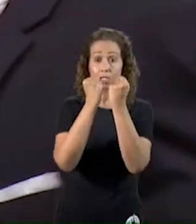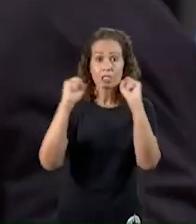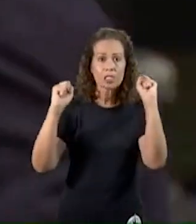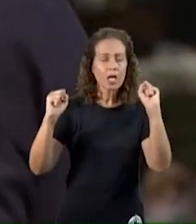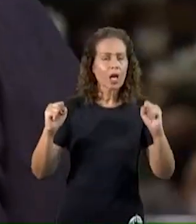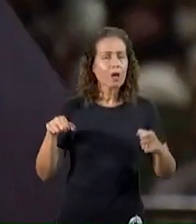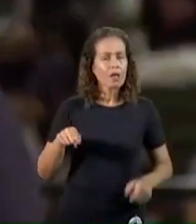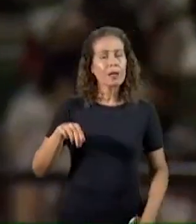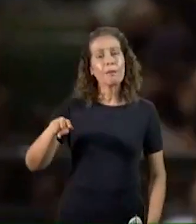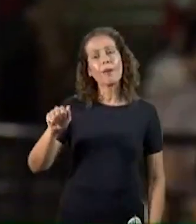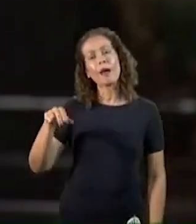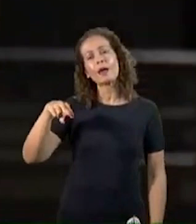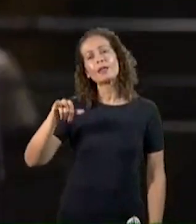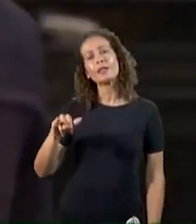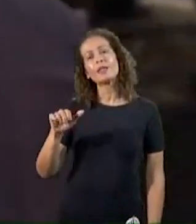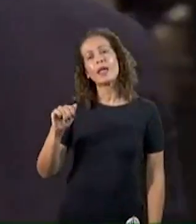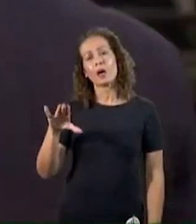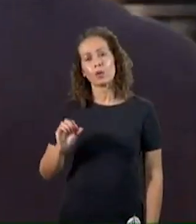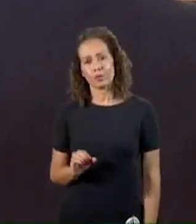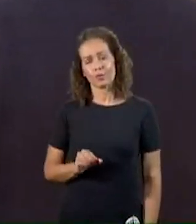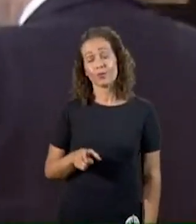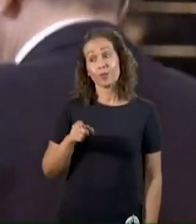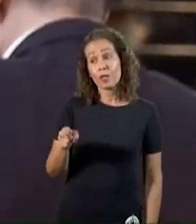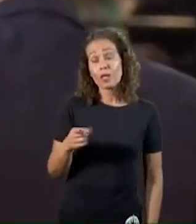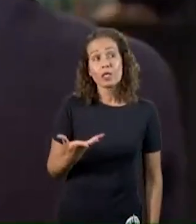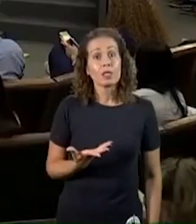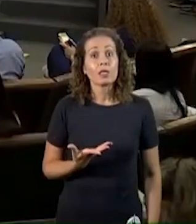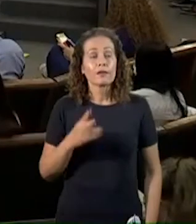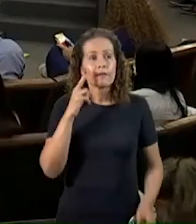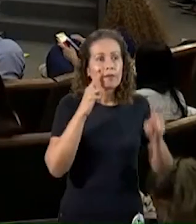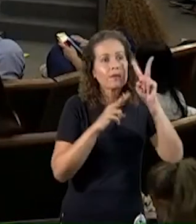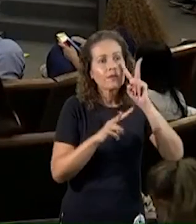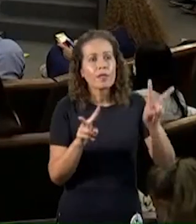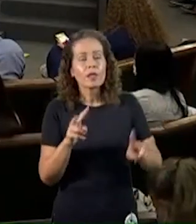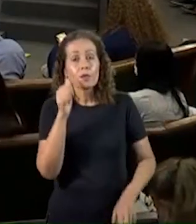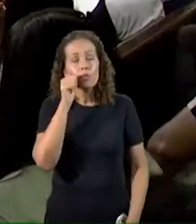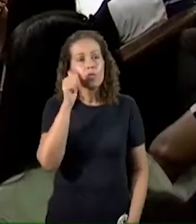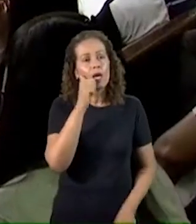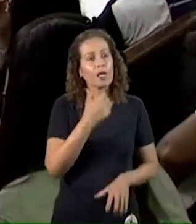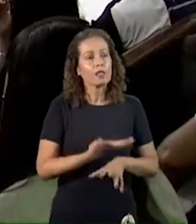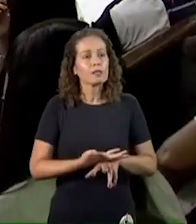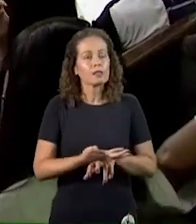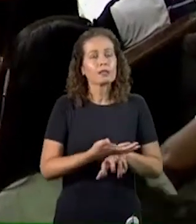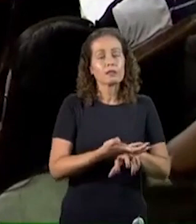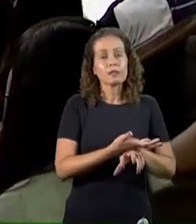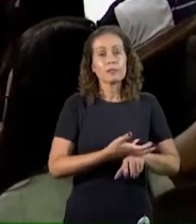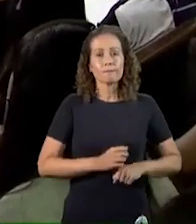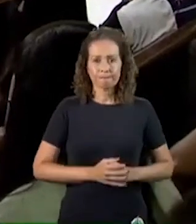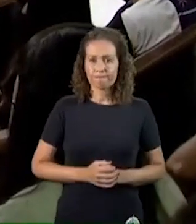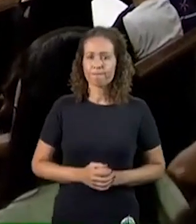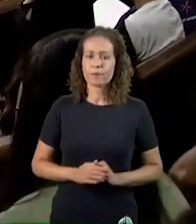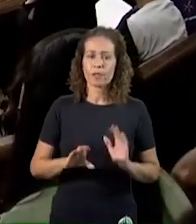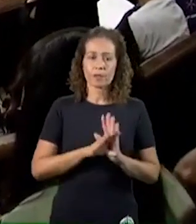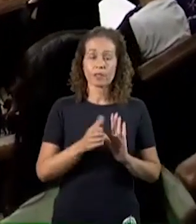Sansão, gente, ele não podia ver uma mulher. O capítulo 16 de Juízes é assim, ó.